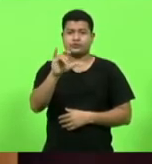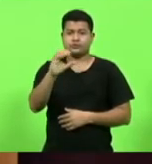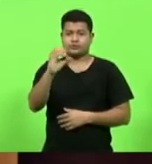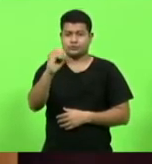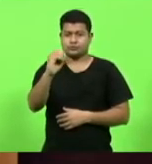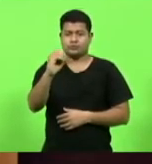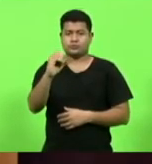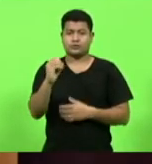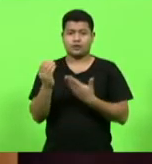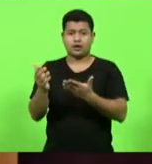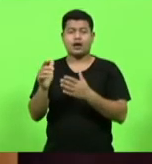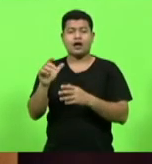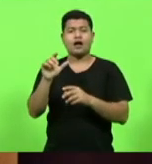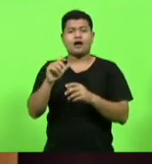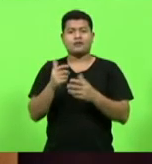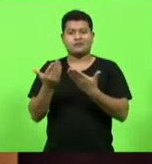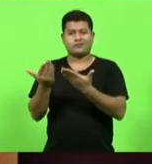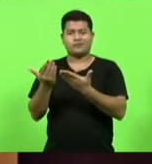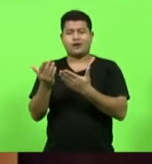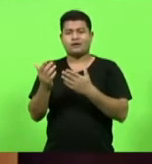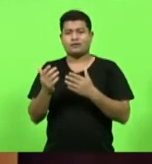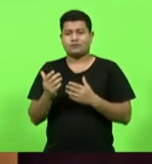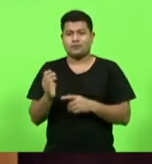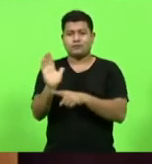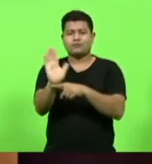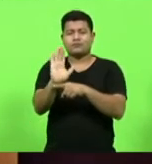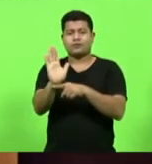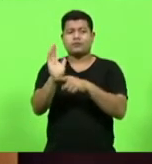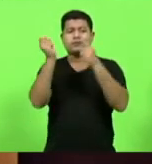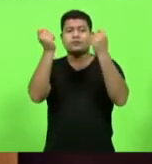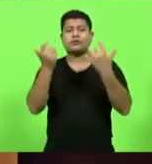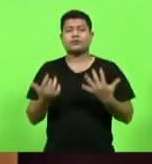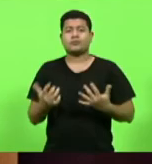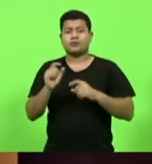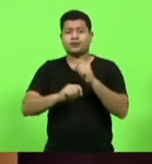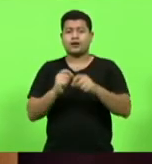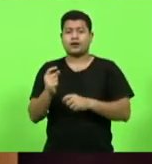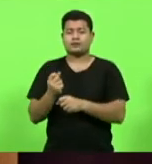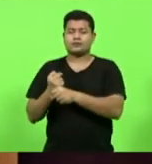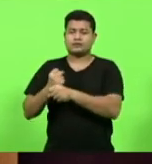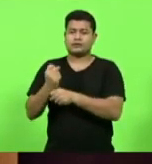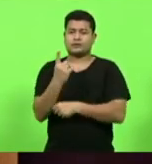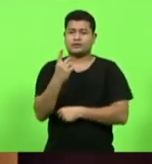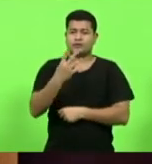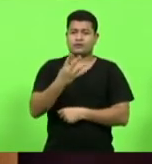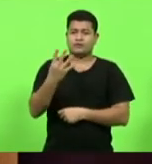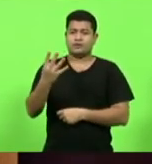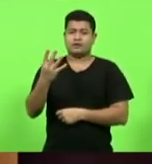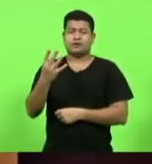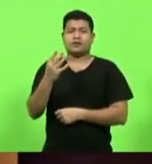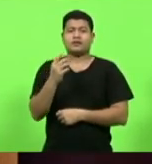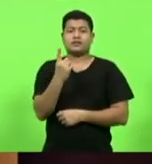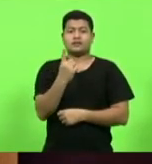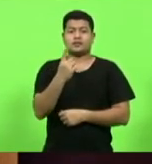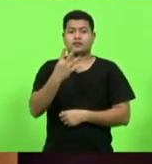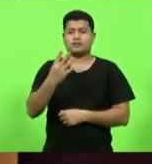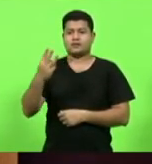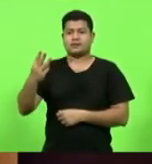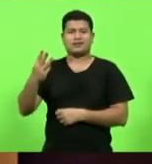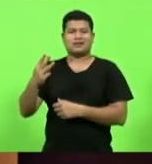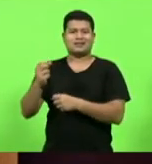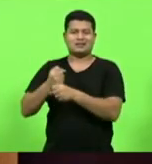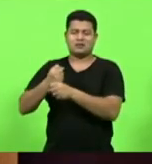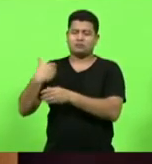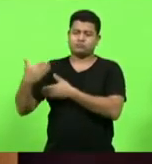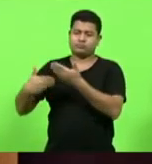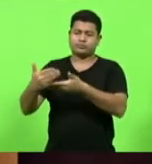O filme celebra os 143 anos da chegada dos imigrantes italianos ao nosso município. Esse